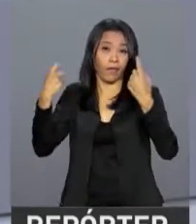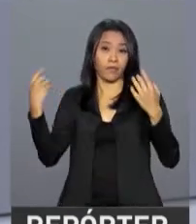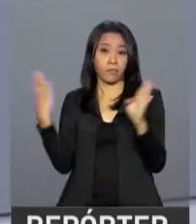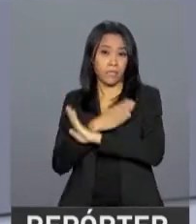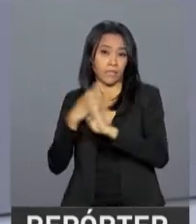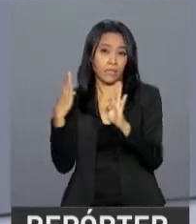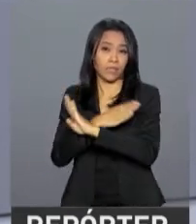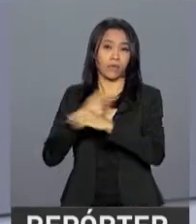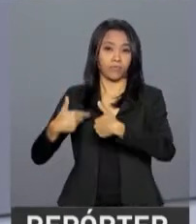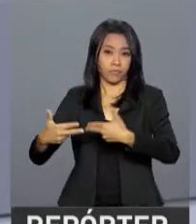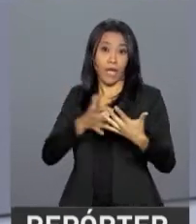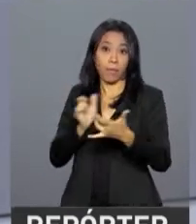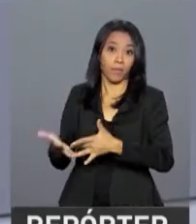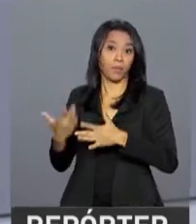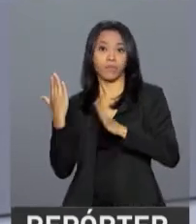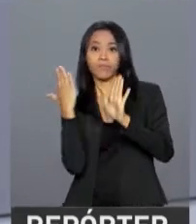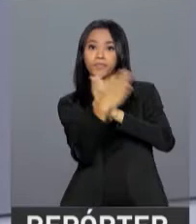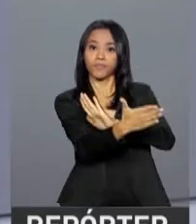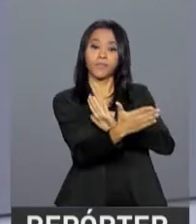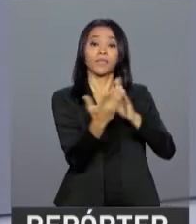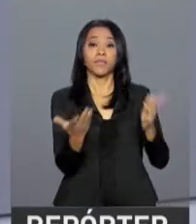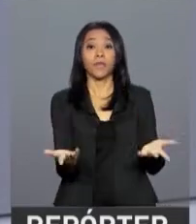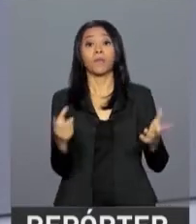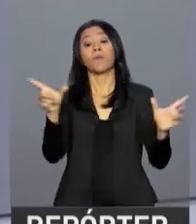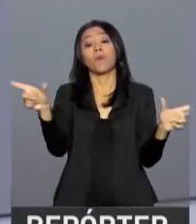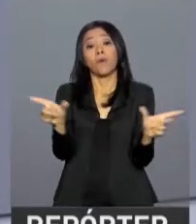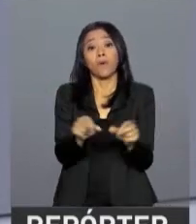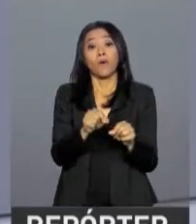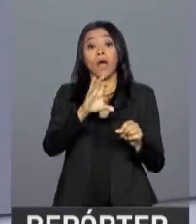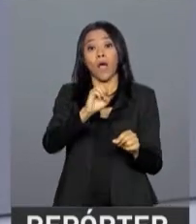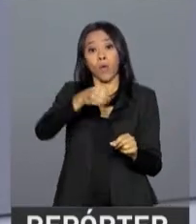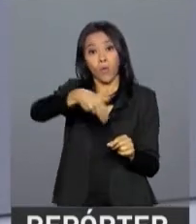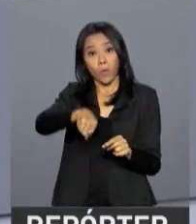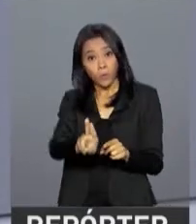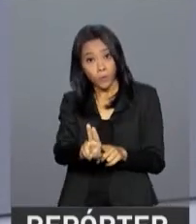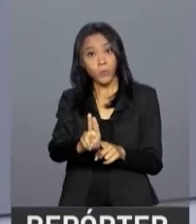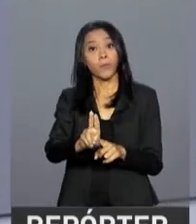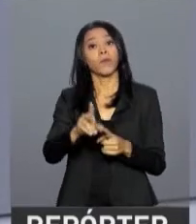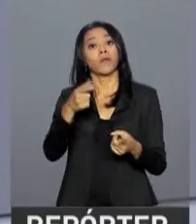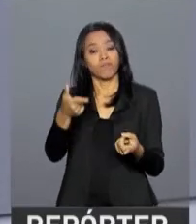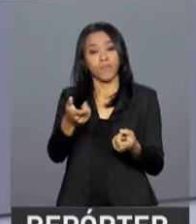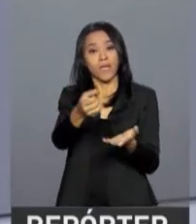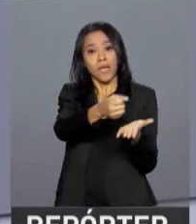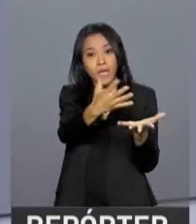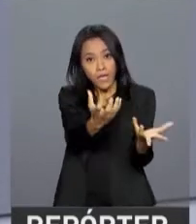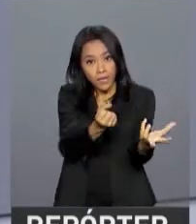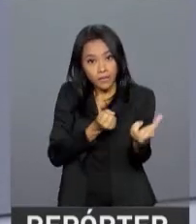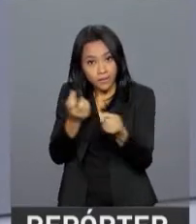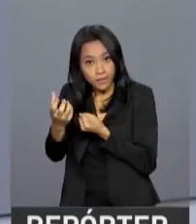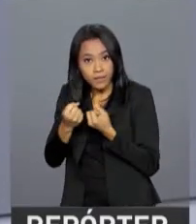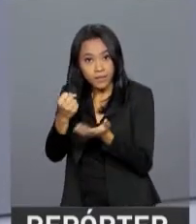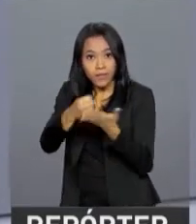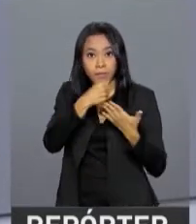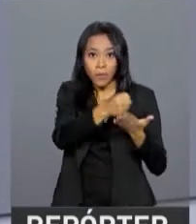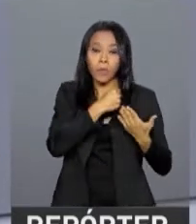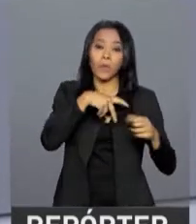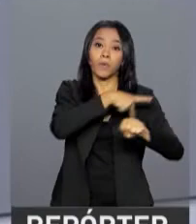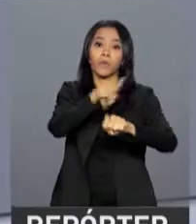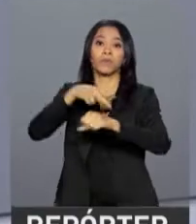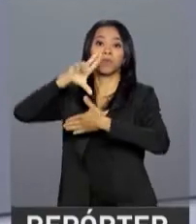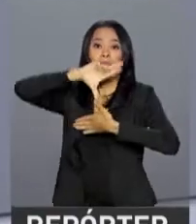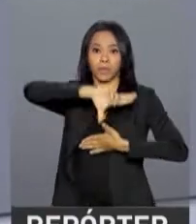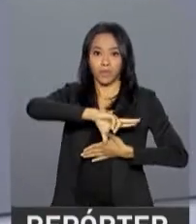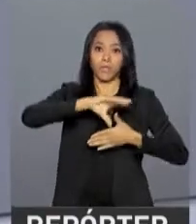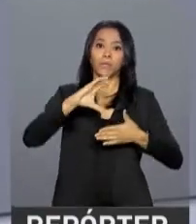e para criar esse pacto a organização das nações unidas a onu recebeu a colaboração dos países da américa latina e do caribe